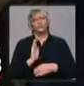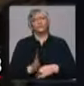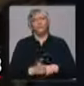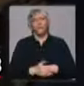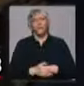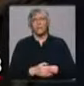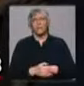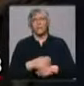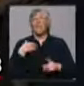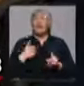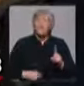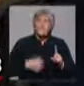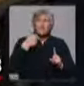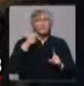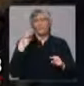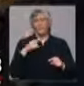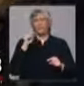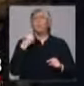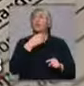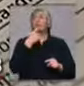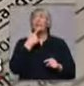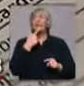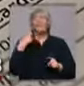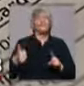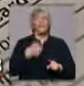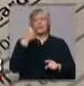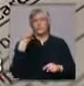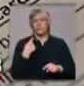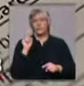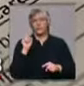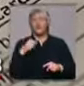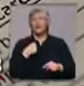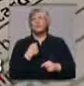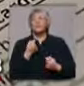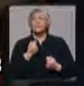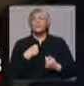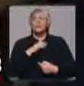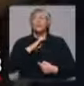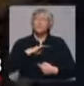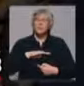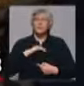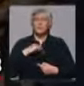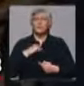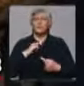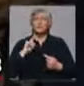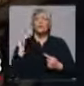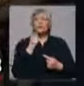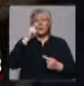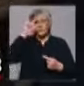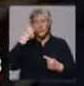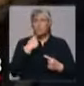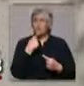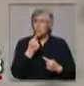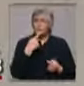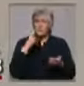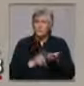Não é uma vitória, porque eu não falo em vitórias, mas é também é um alívio para mim, porque toda a gente vai ter que saber que aquilo que eu disse, que